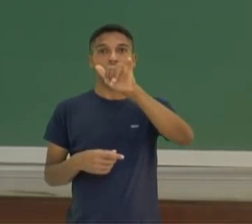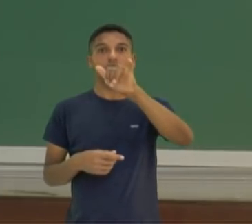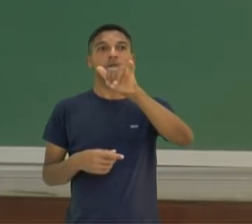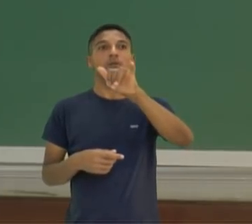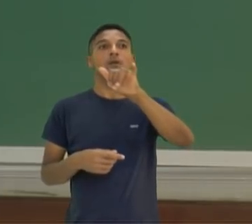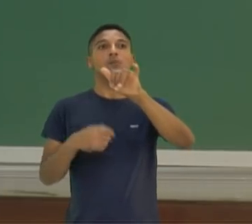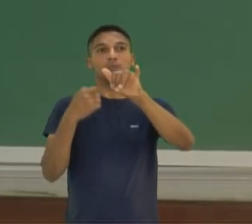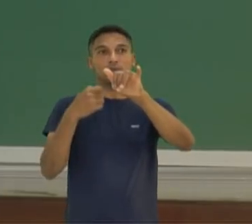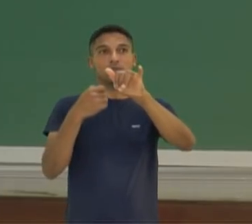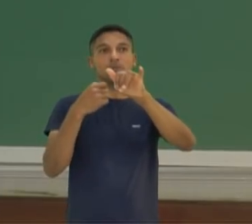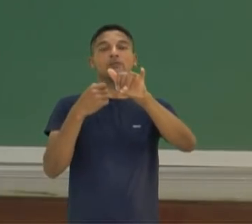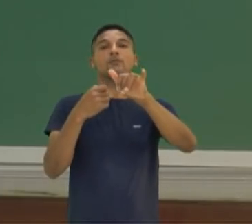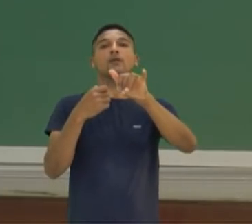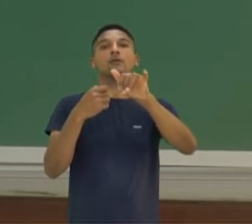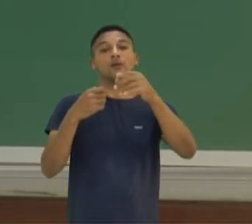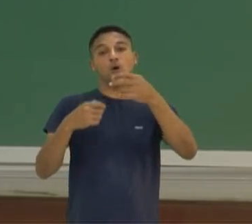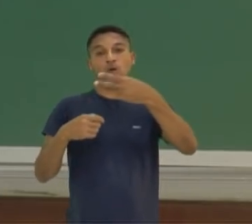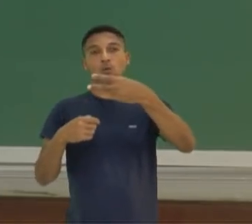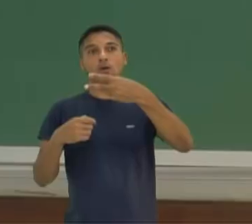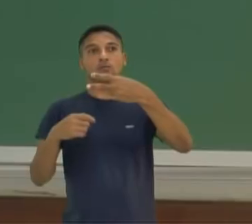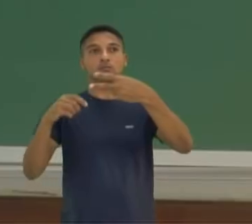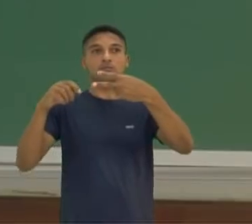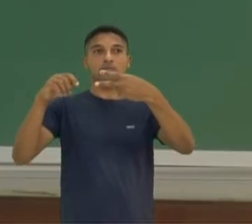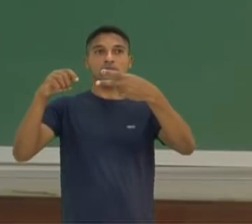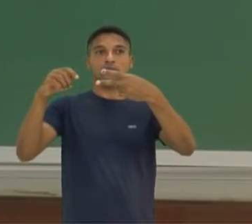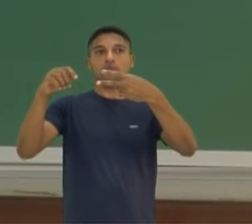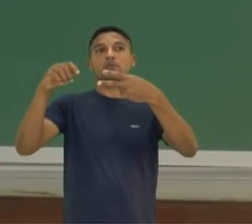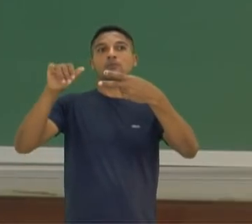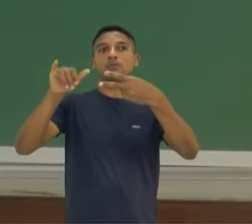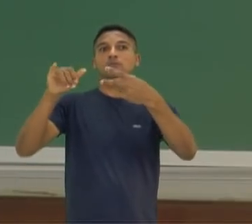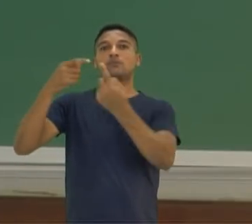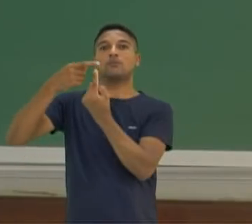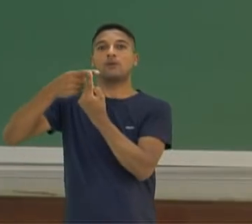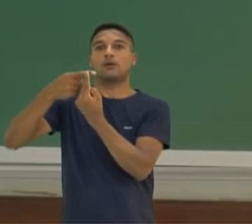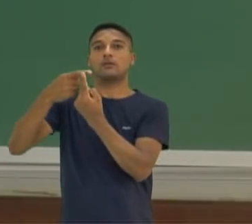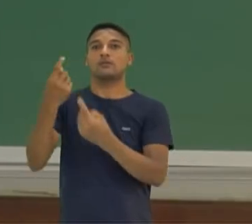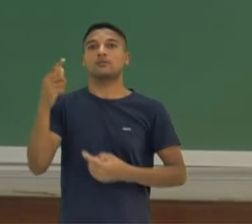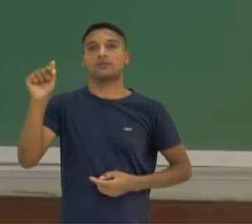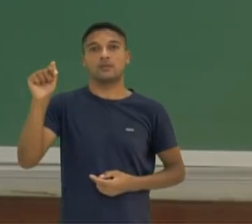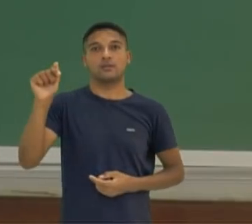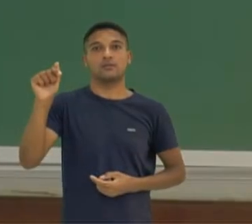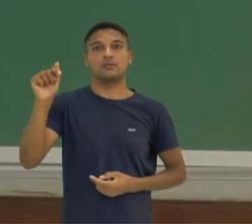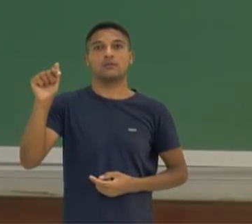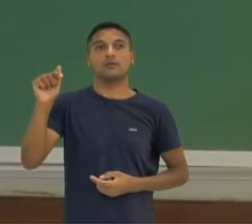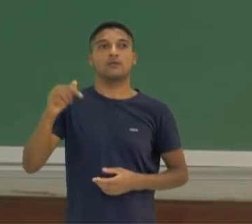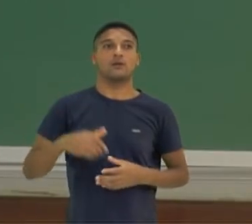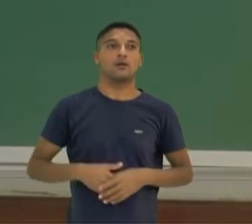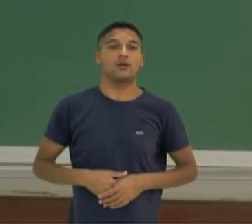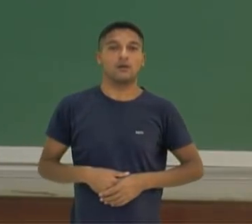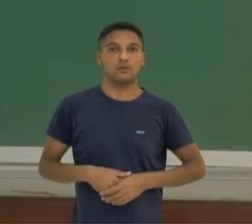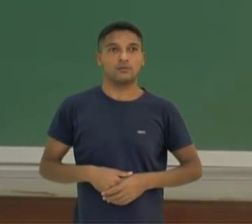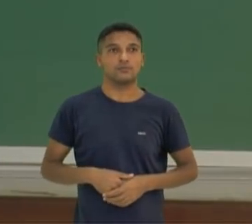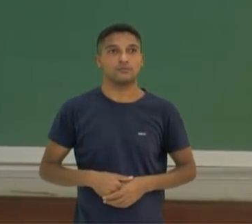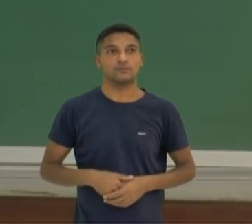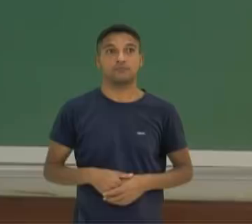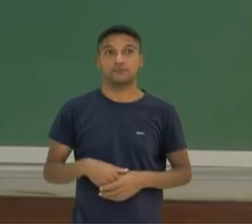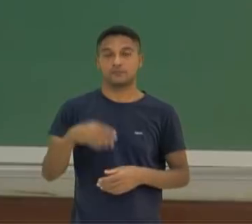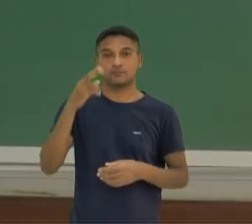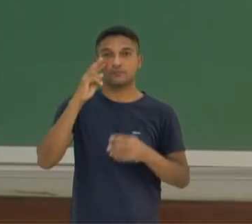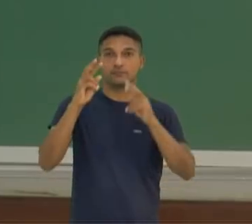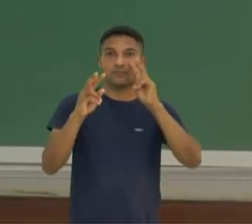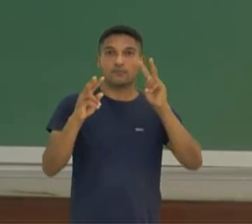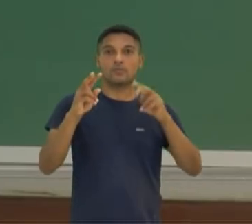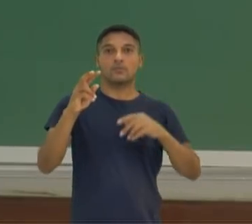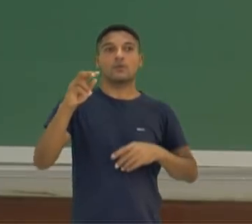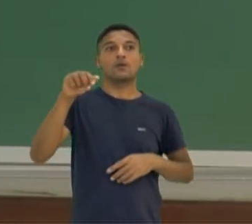caso, foi aqui. Vou aplicar o princípio simétrico. O y estava mais, eu vou passar